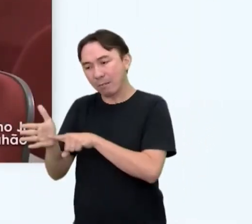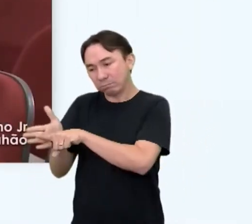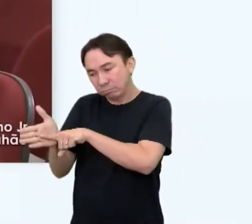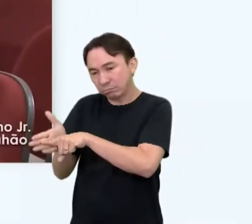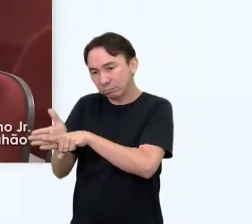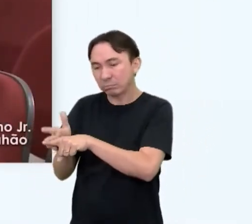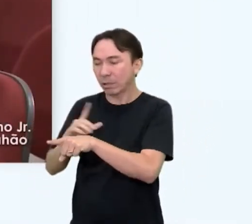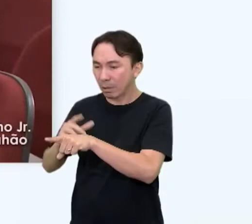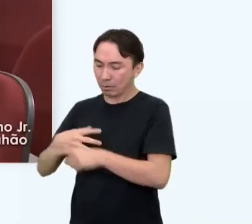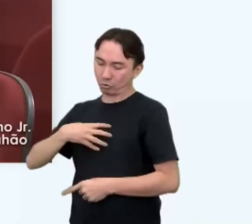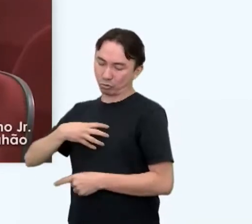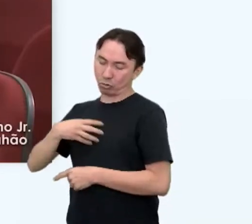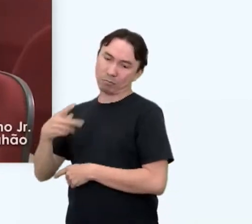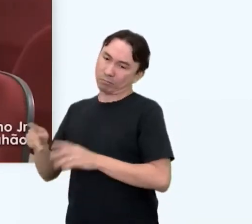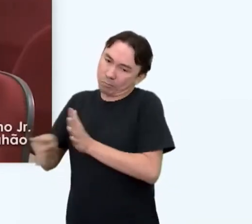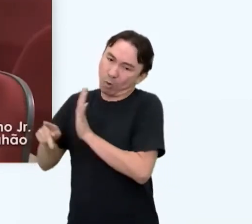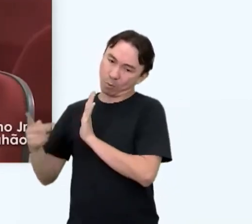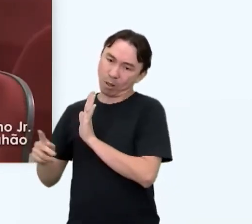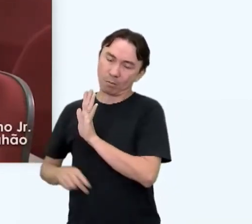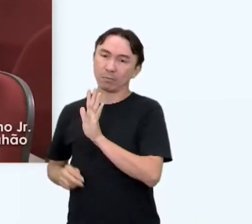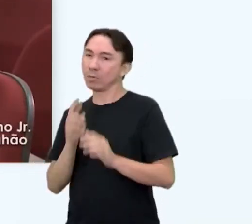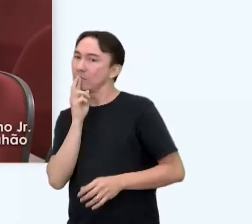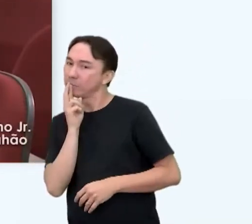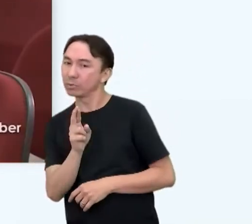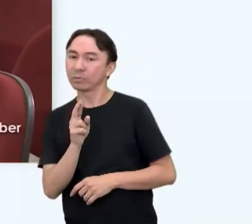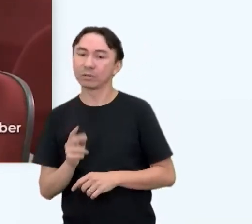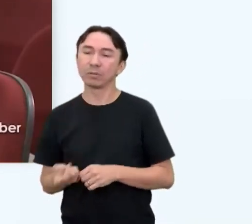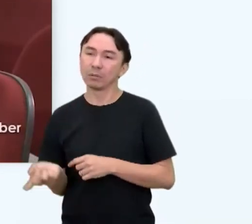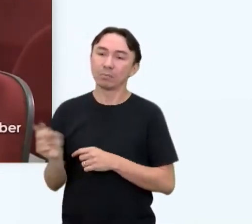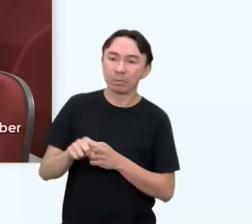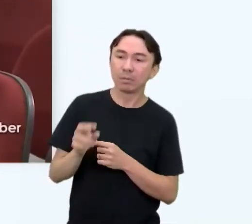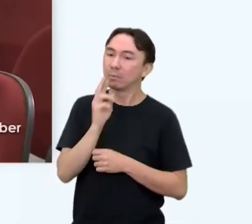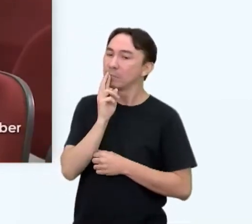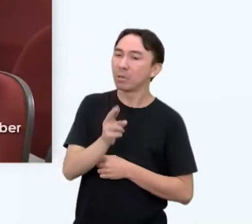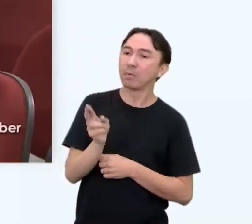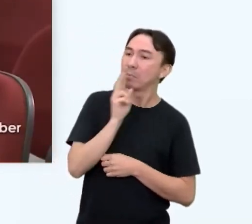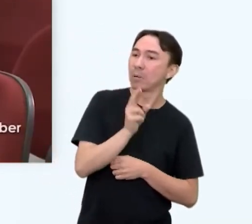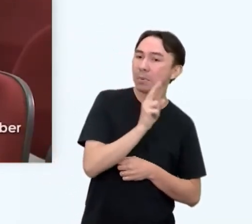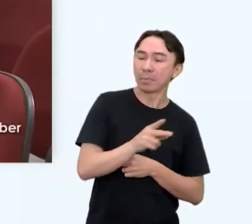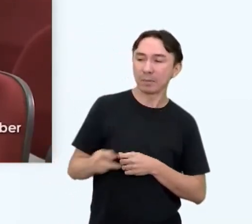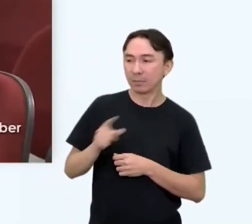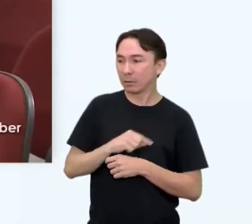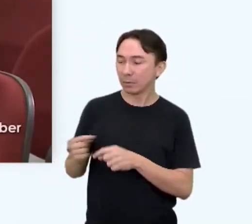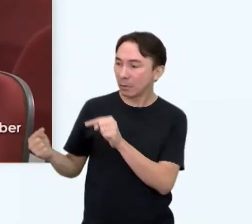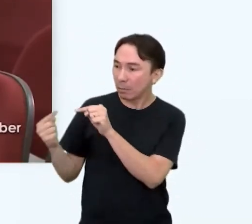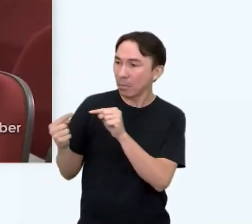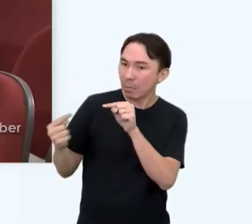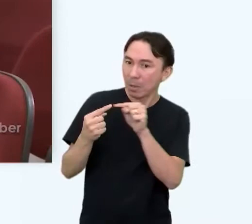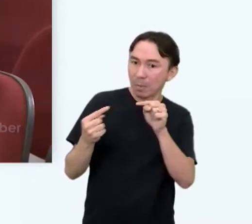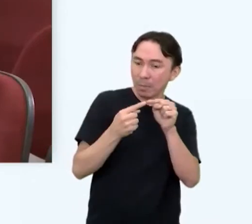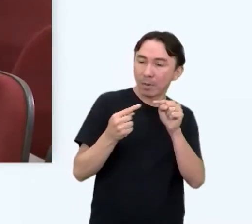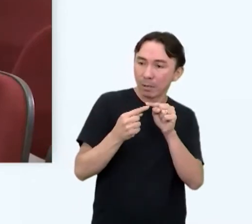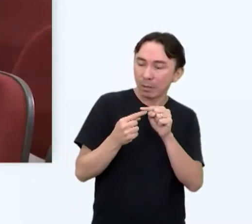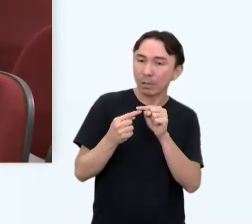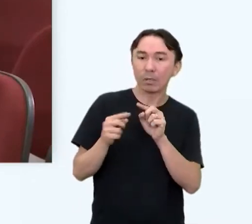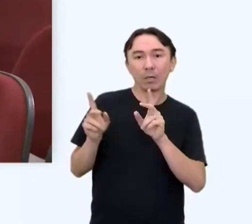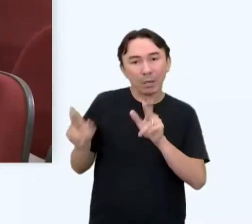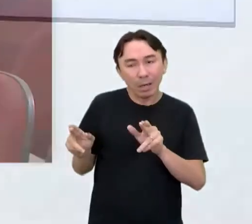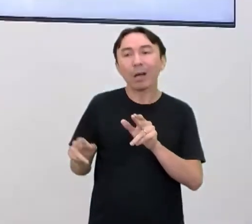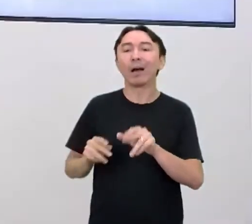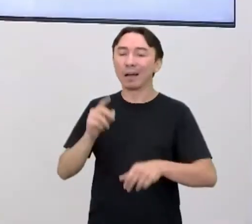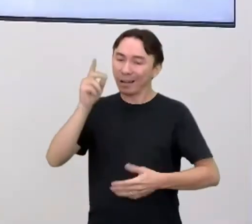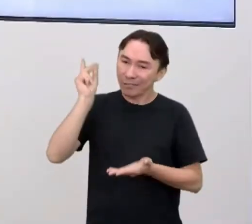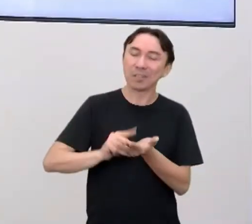essas perguntas, mas a gente acaba tendo um consenso, né? E quando muitas pessoas chegam na mesma resposta, a gente acaba tomando ela como